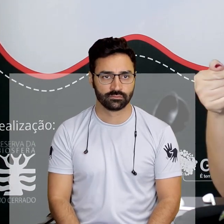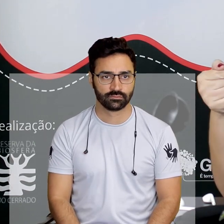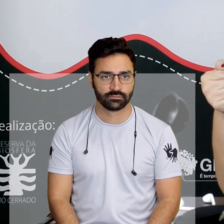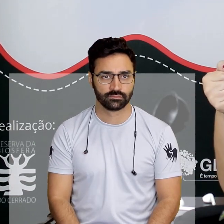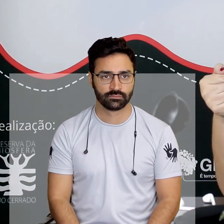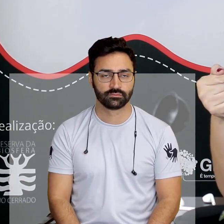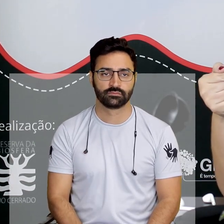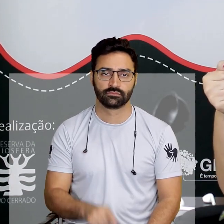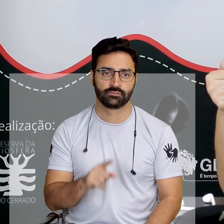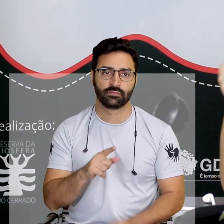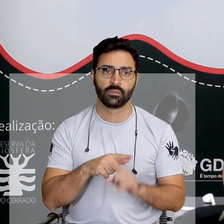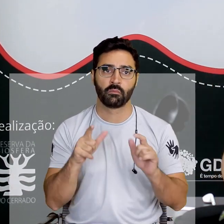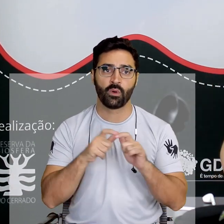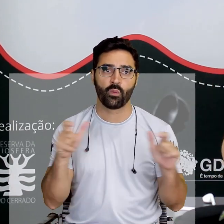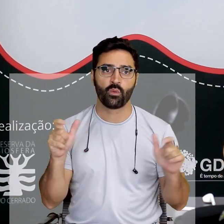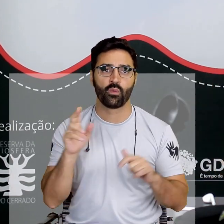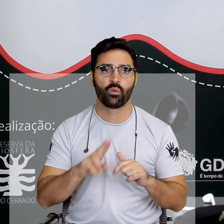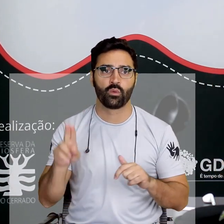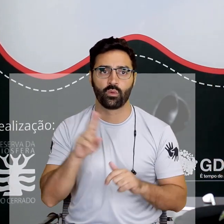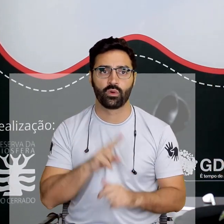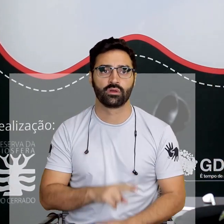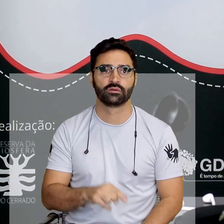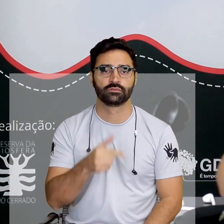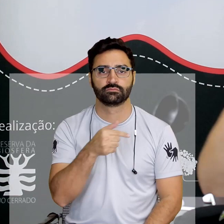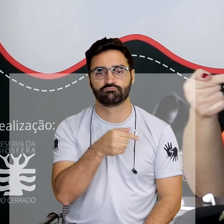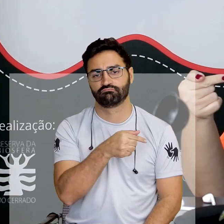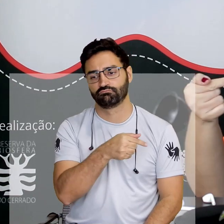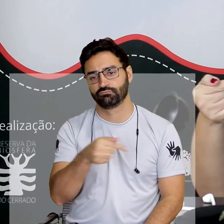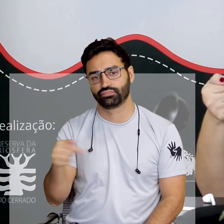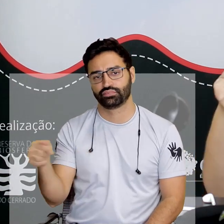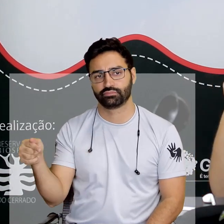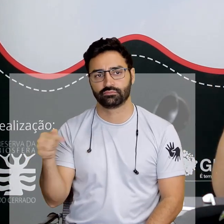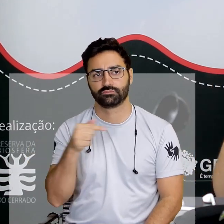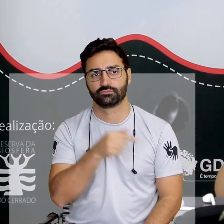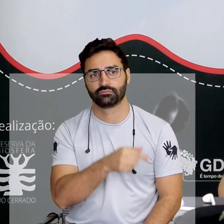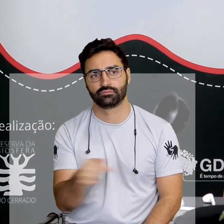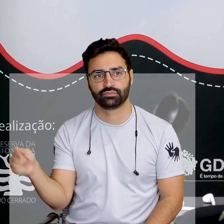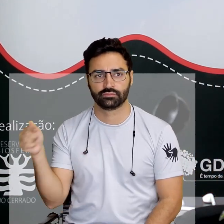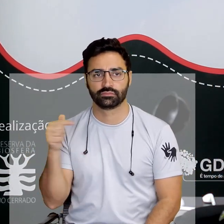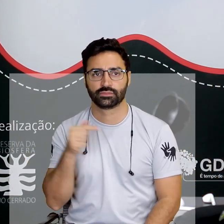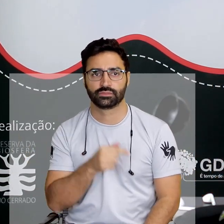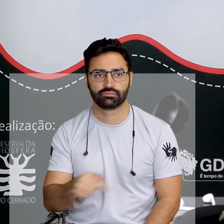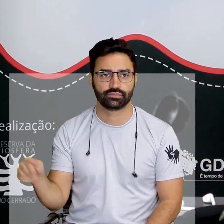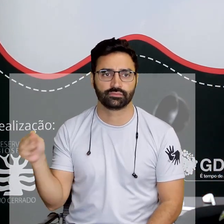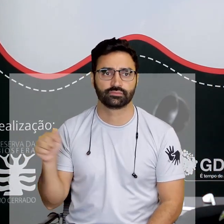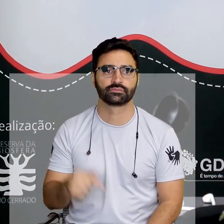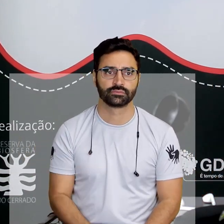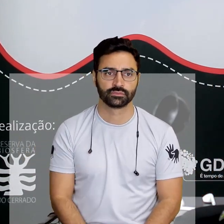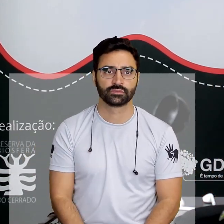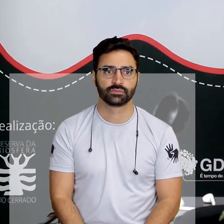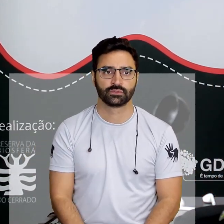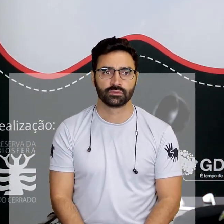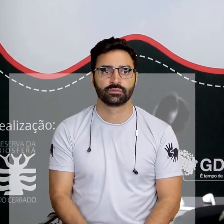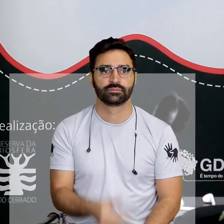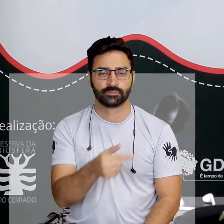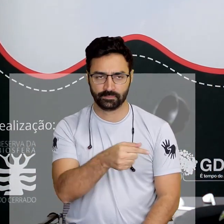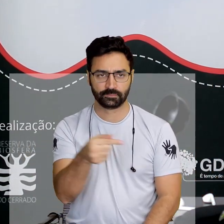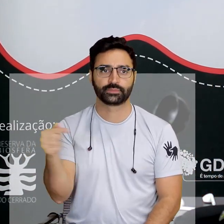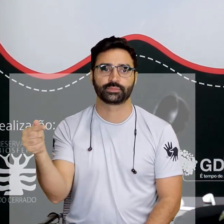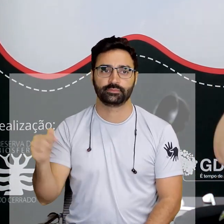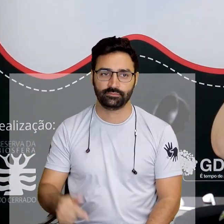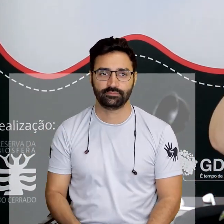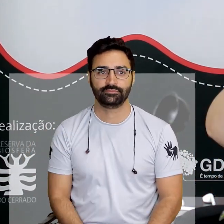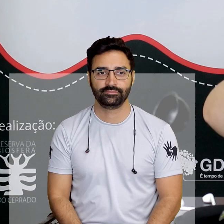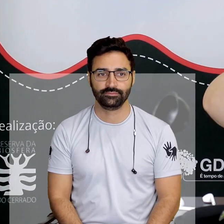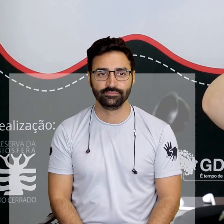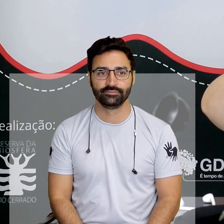tem sido mais usado. Então, 7, arrastando, semana. E aí, dos dias da semana, nós